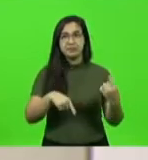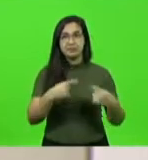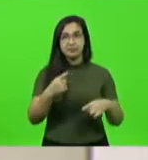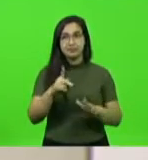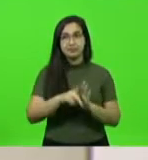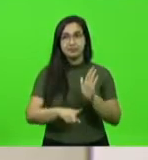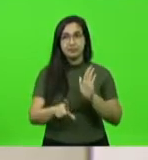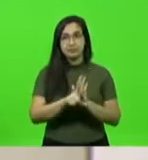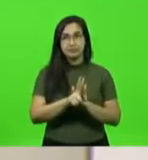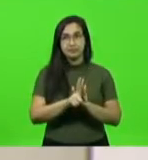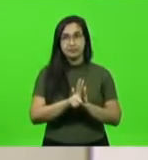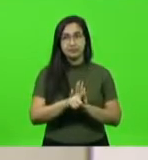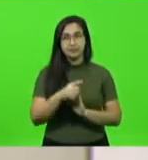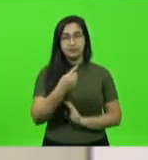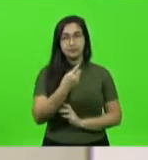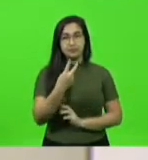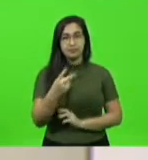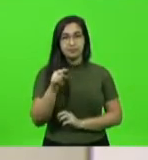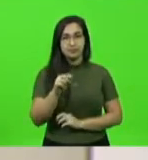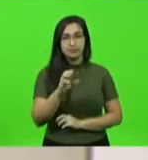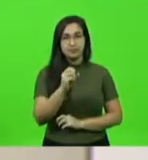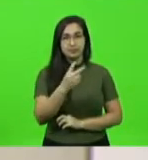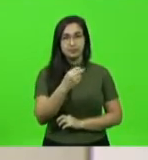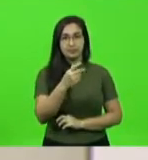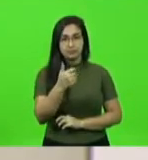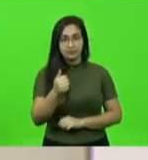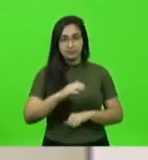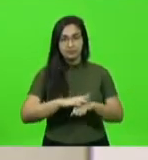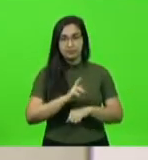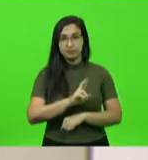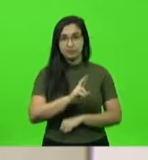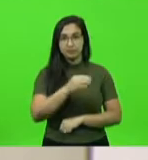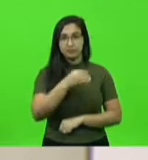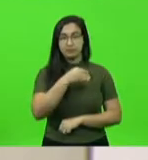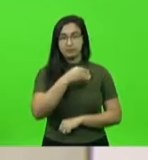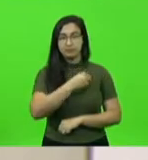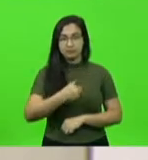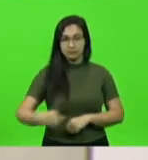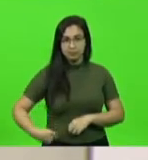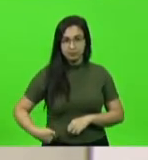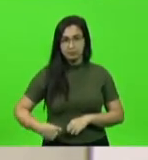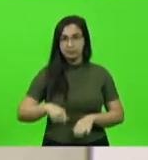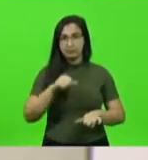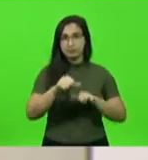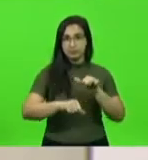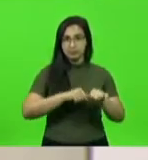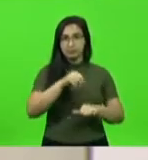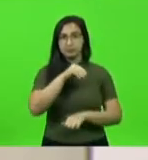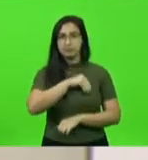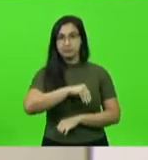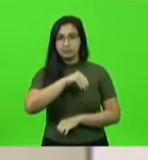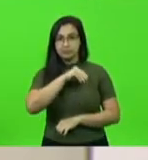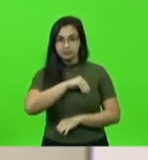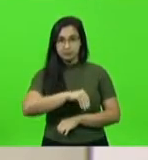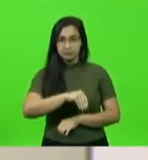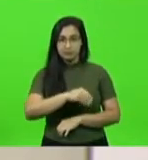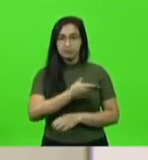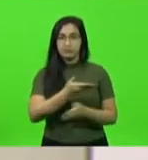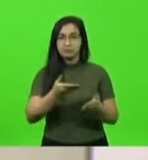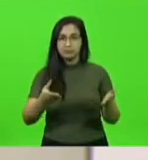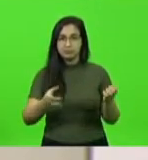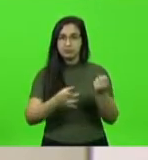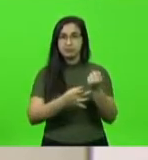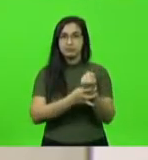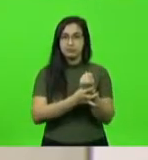complementar 12.0/2021, autor Governo do Estado, reajusta o subsídio mensal das carreiras pertencentes às instituições que constituem